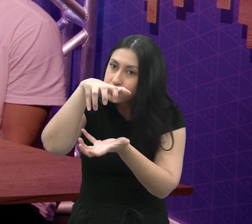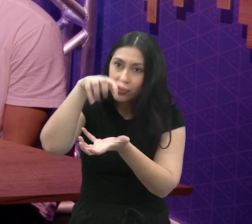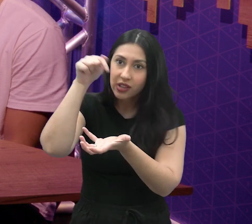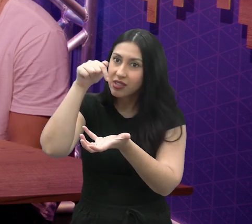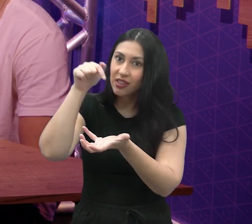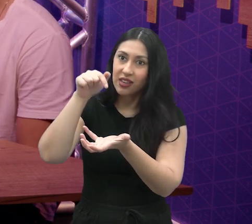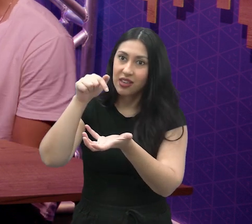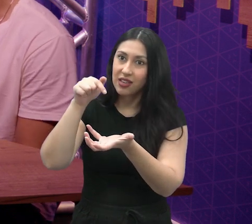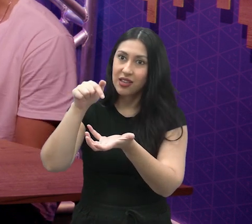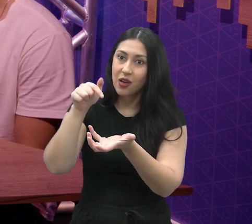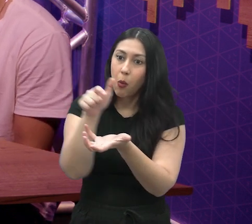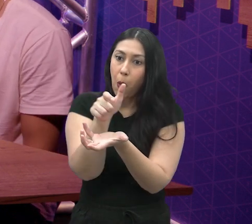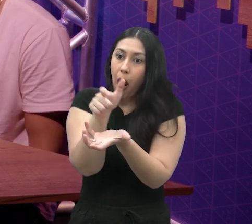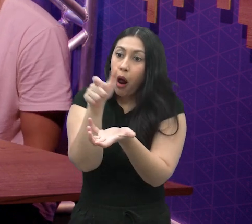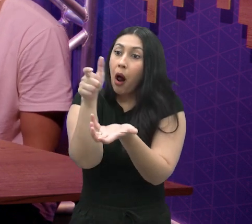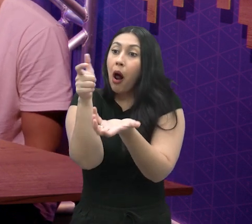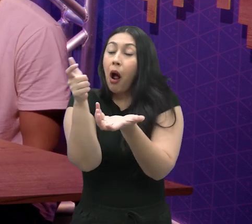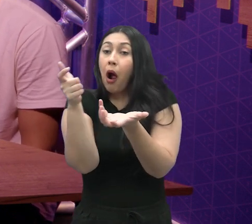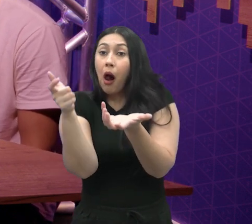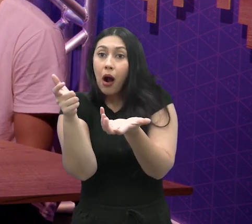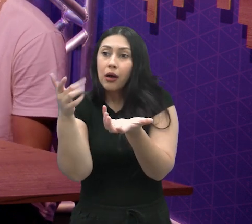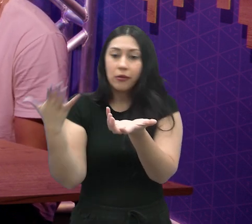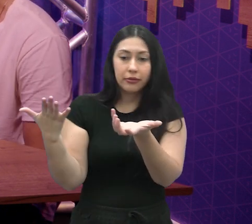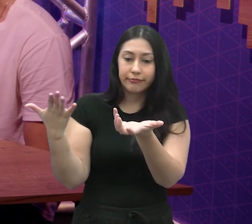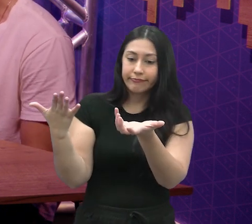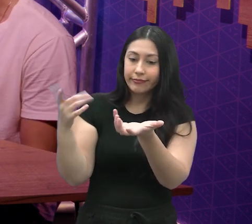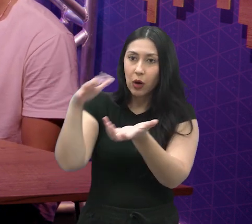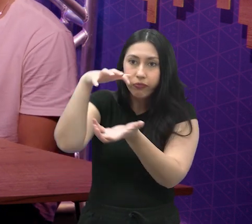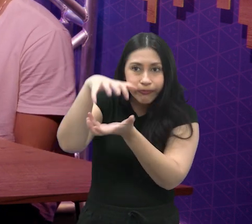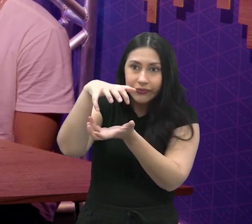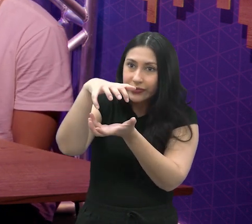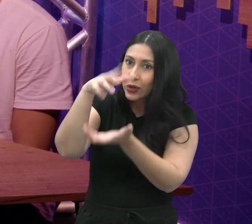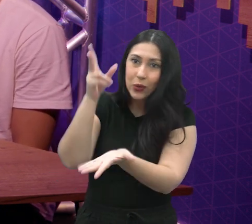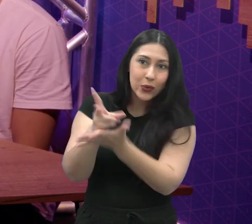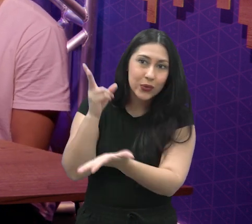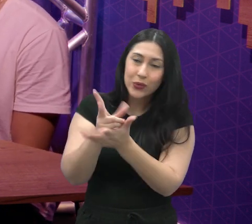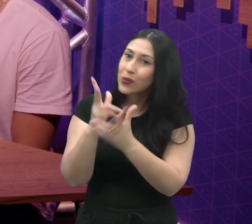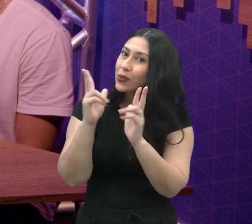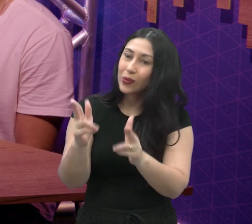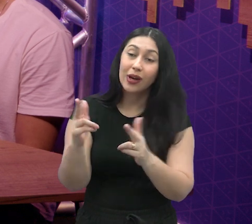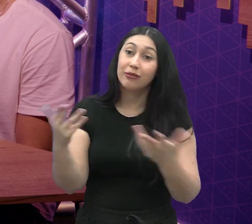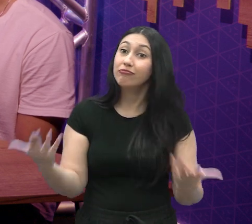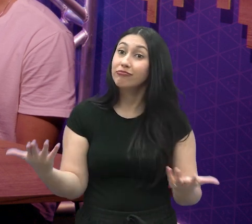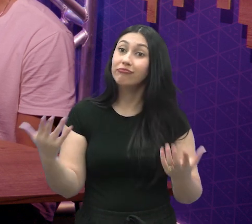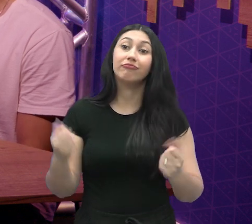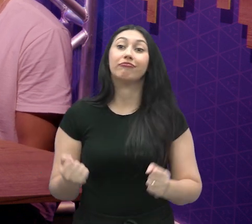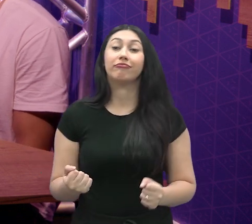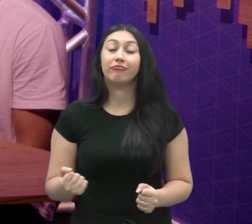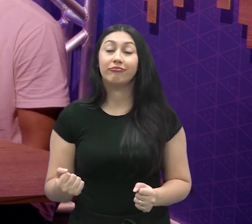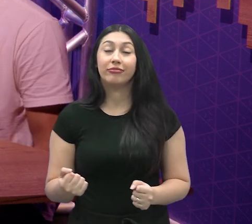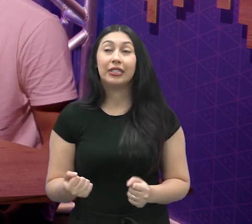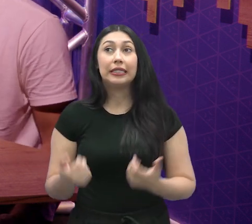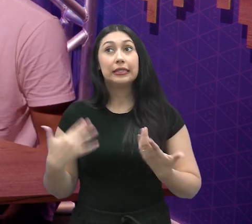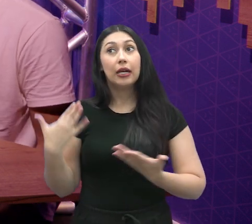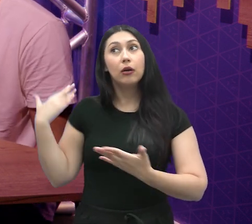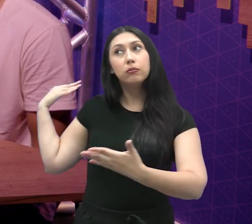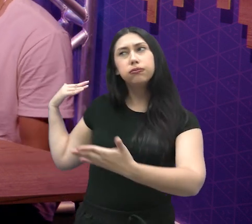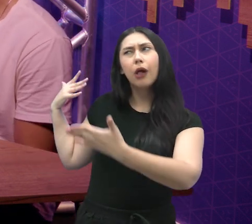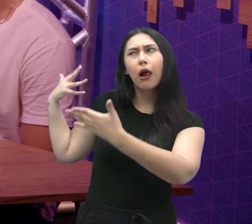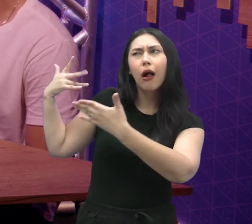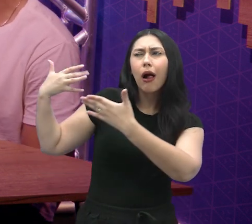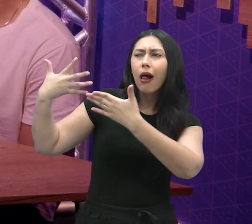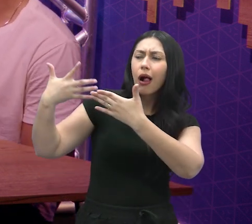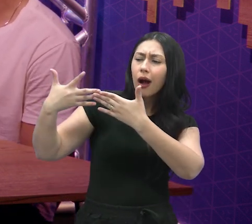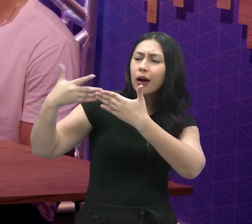tudo, entendeu? Duas coisas não ocupam o mesmo lugar na física. Então, assim, isso de olhar para o